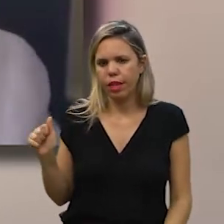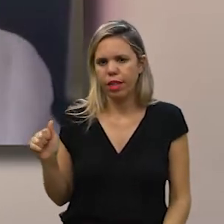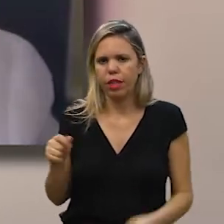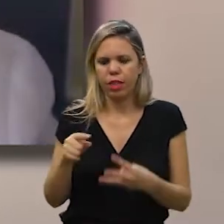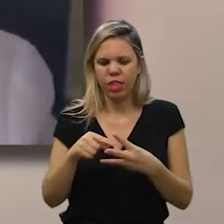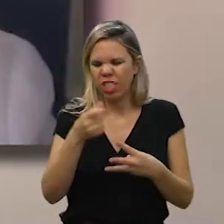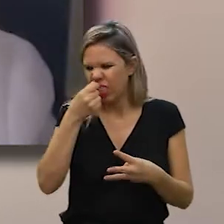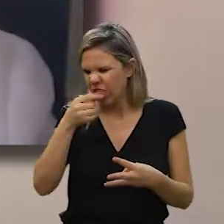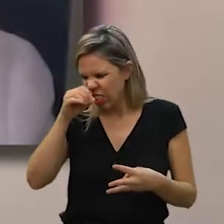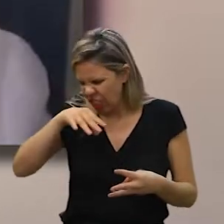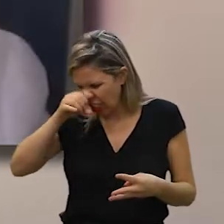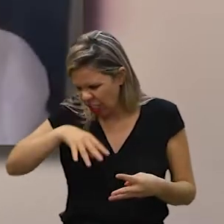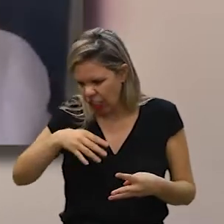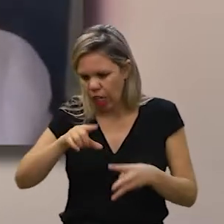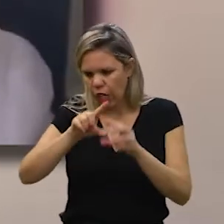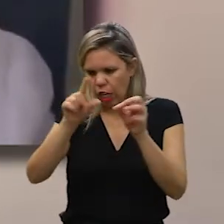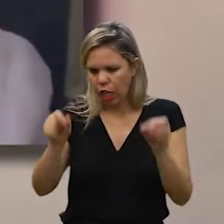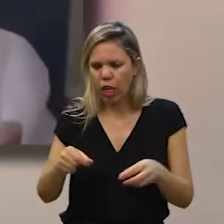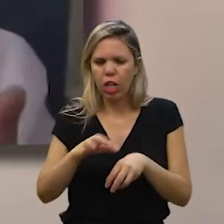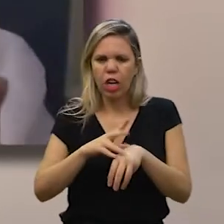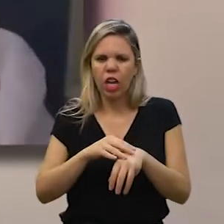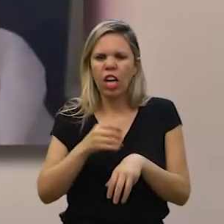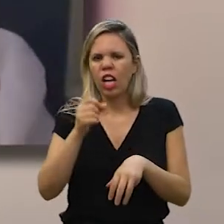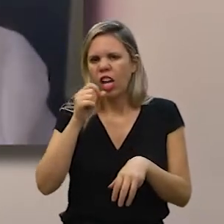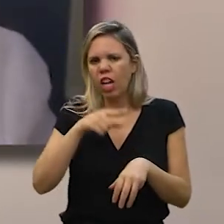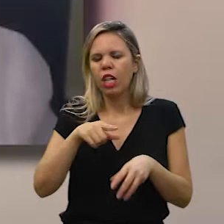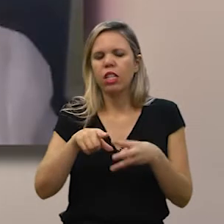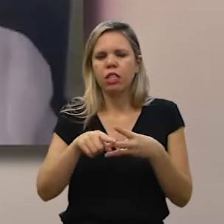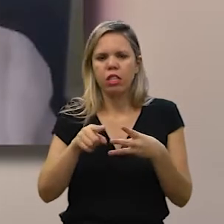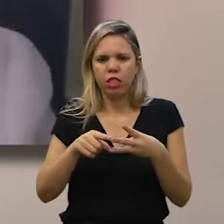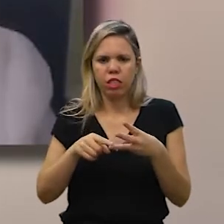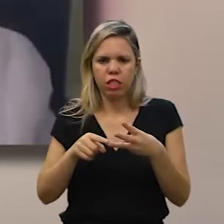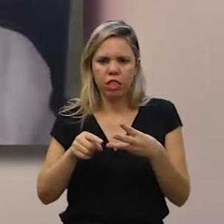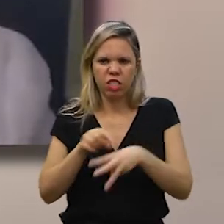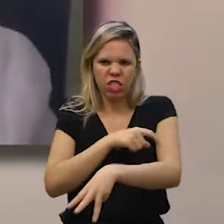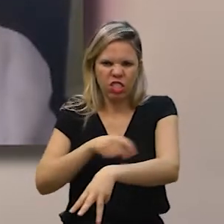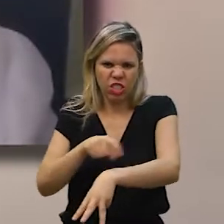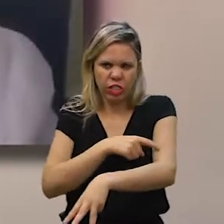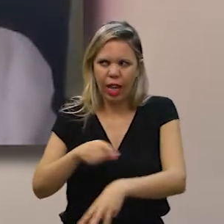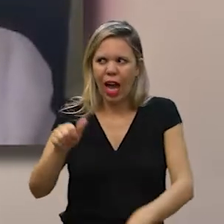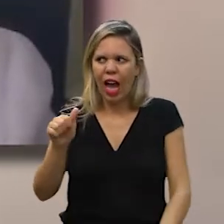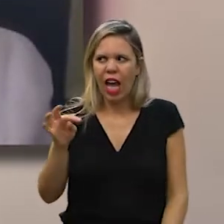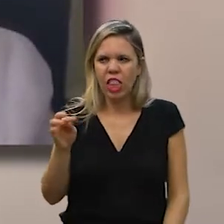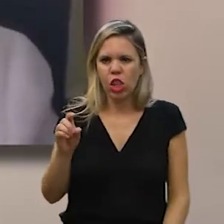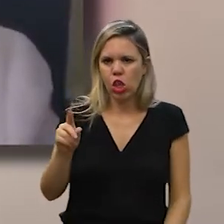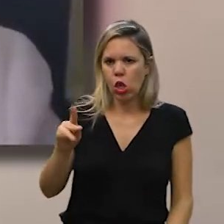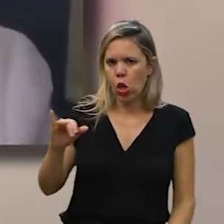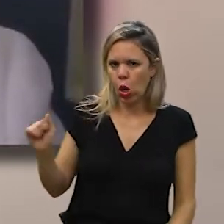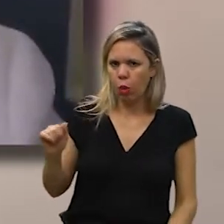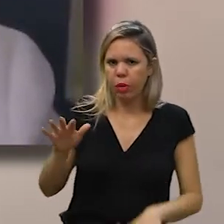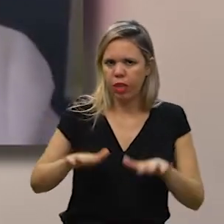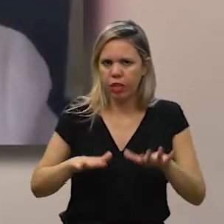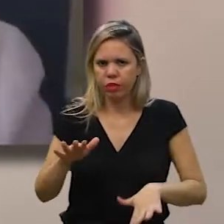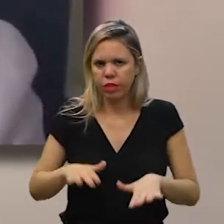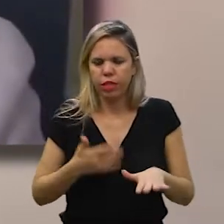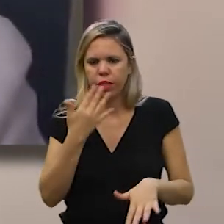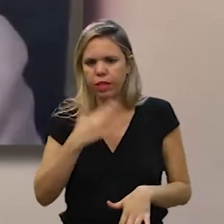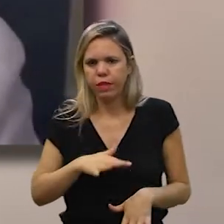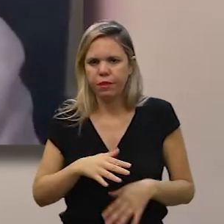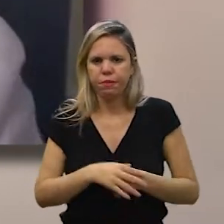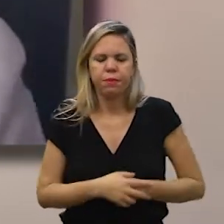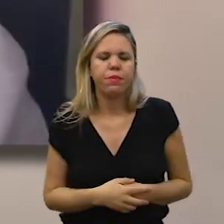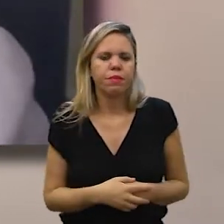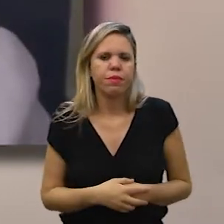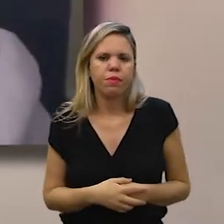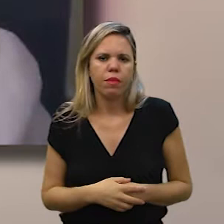que é a rinite alérgica, a asma alérgica e a dermatite atópica. Muitas vezes a